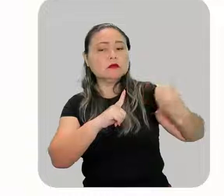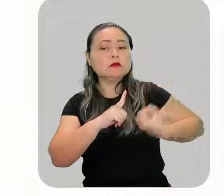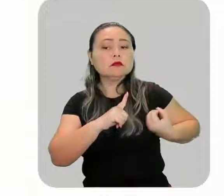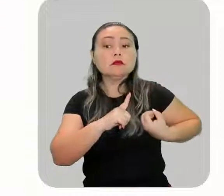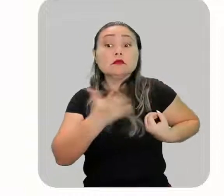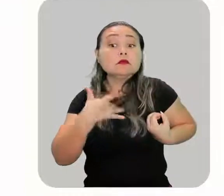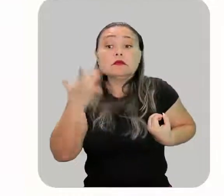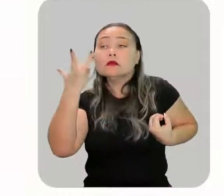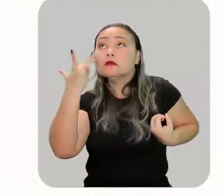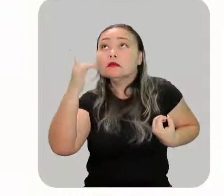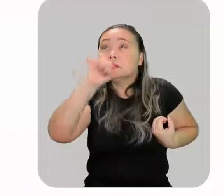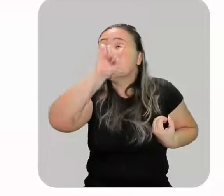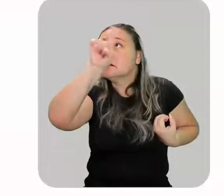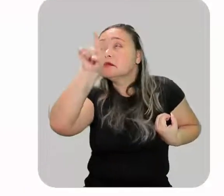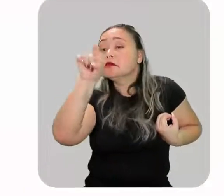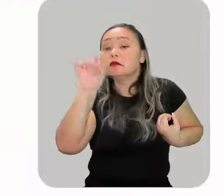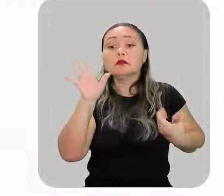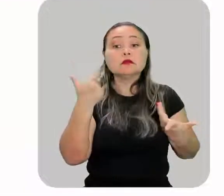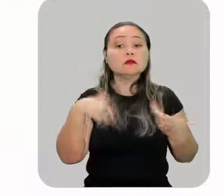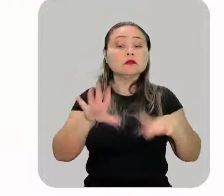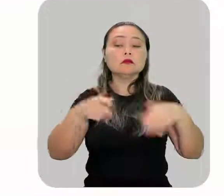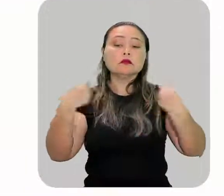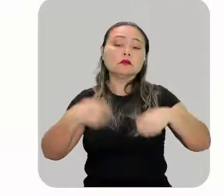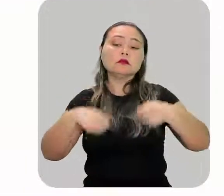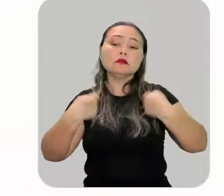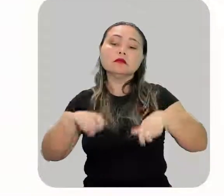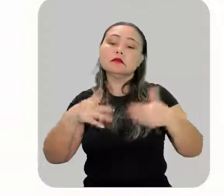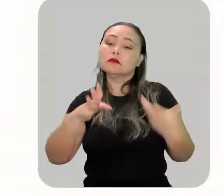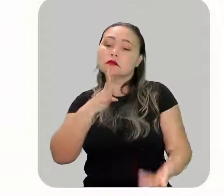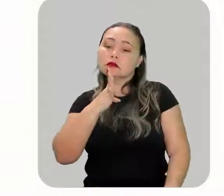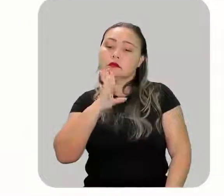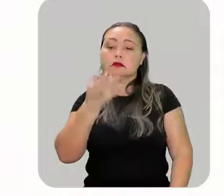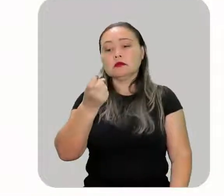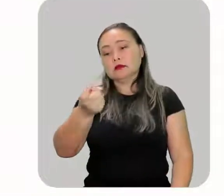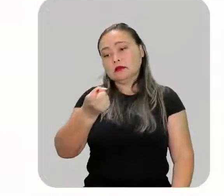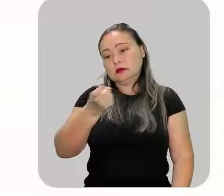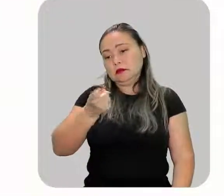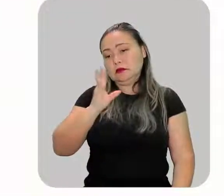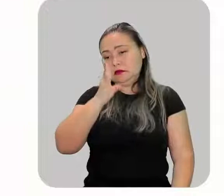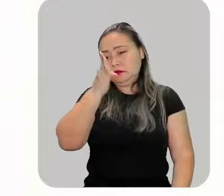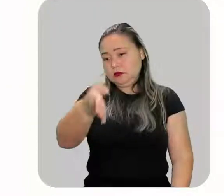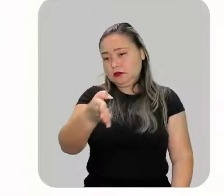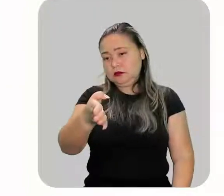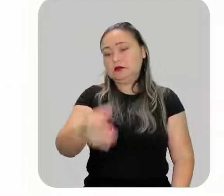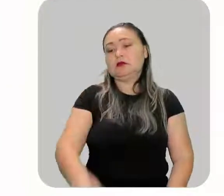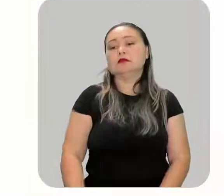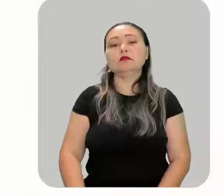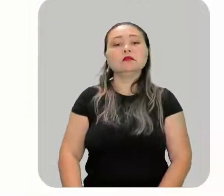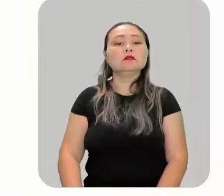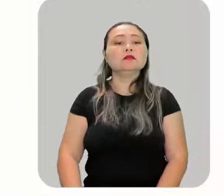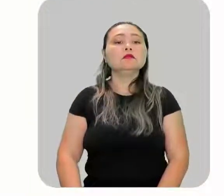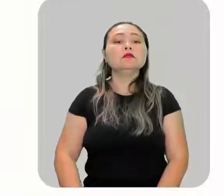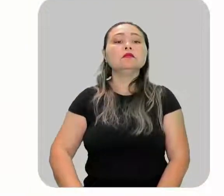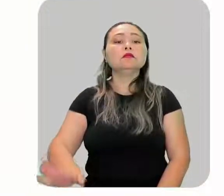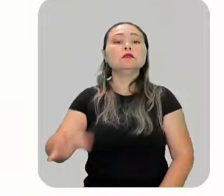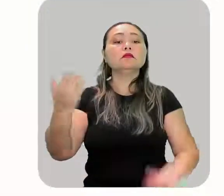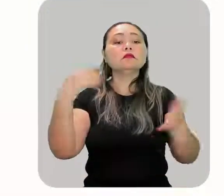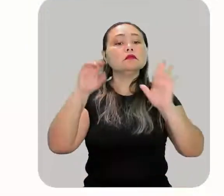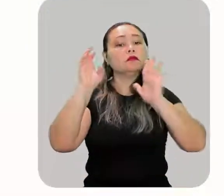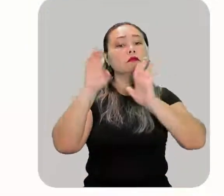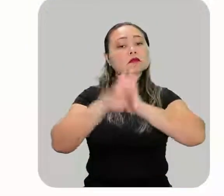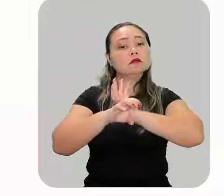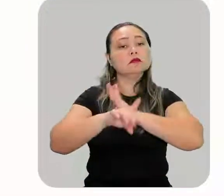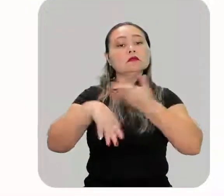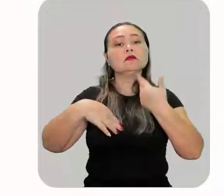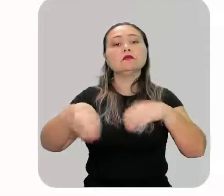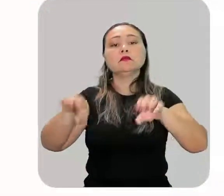gente desconhece. Então a gente precisa conhecer o X da questão, certo? Certinho. Então vamos à definição. Vamos